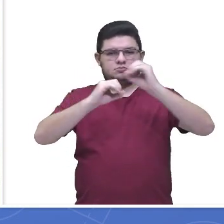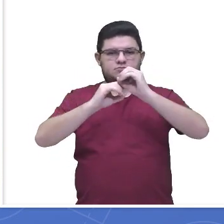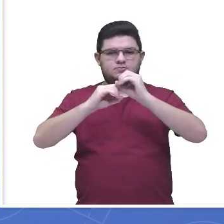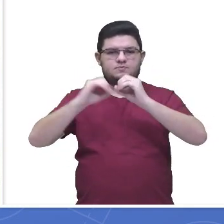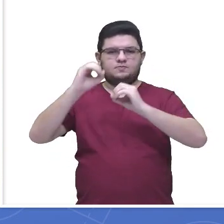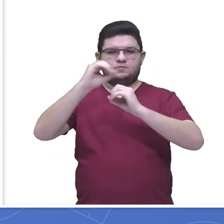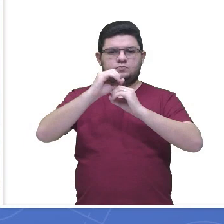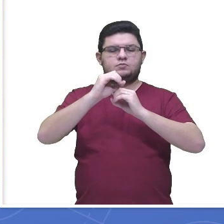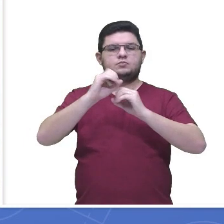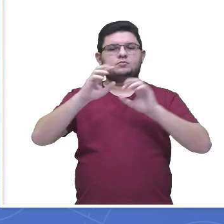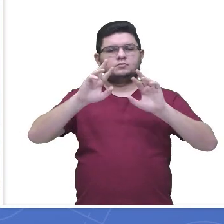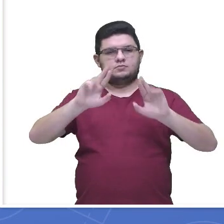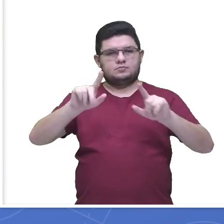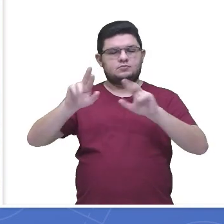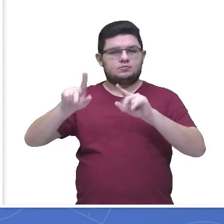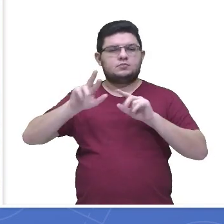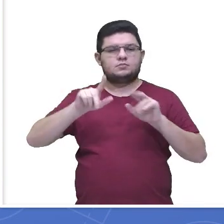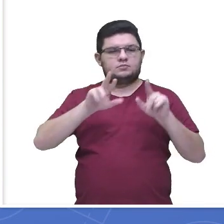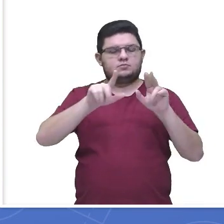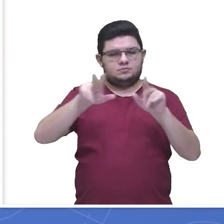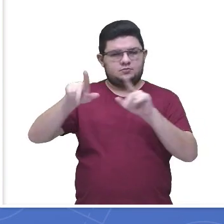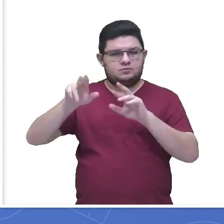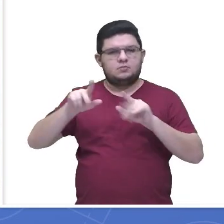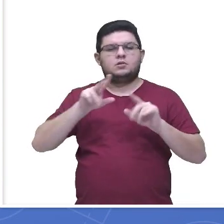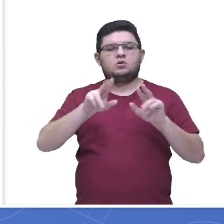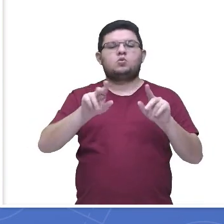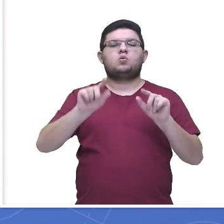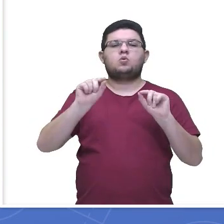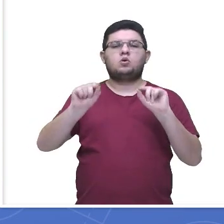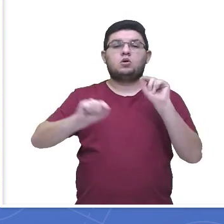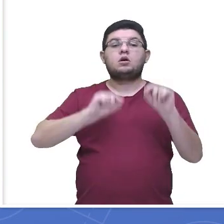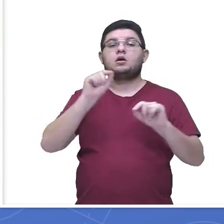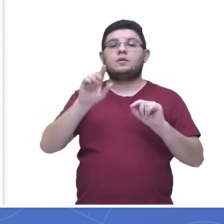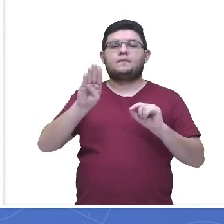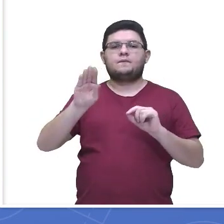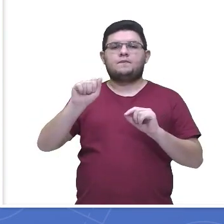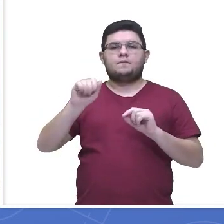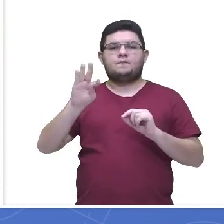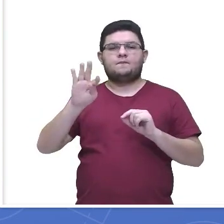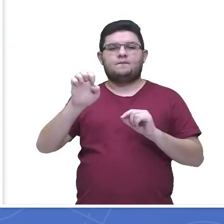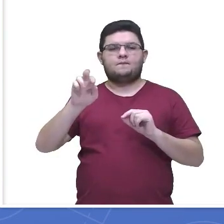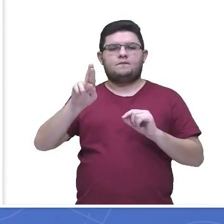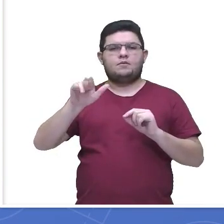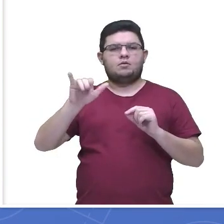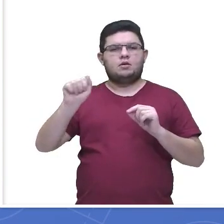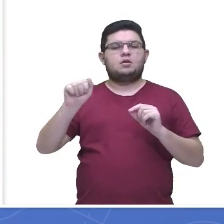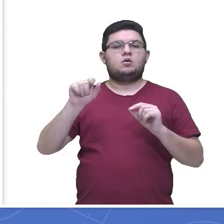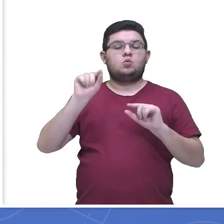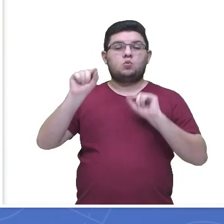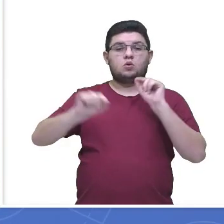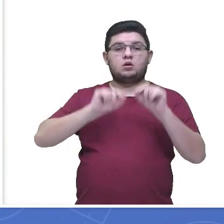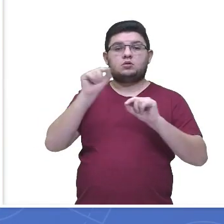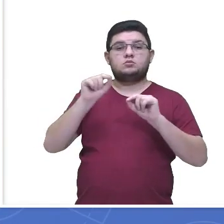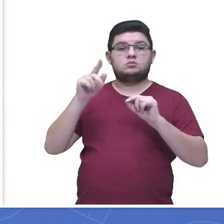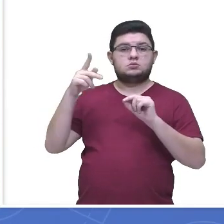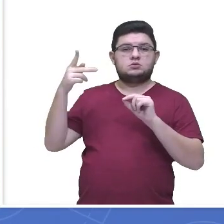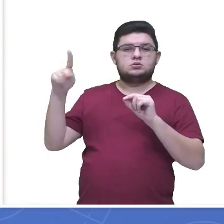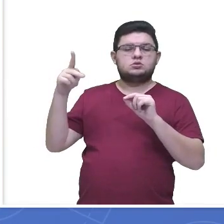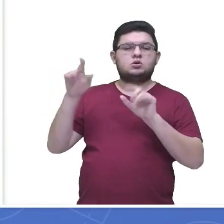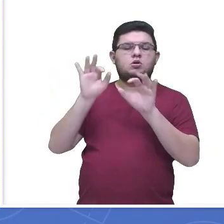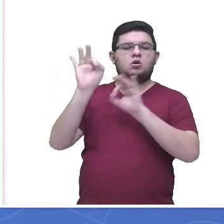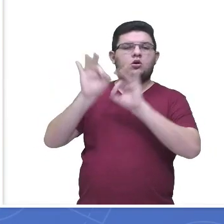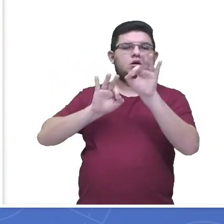aí algumas diversidades de bactérias de acordo ali com o seu formato corporal, como a gente pôde